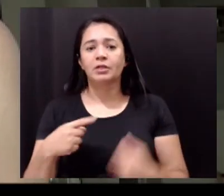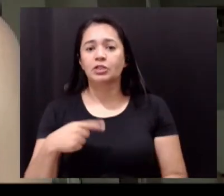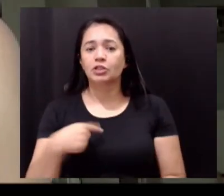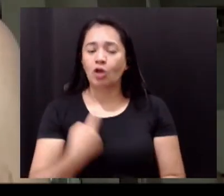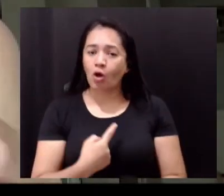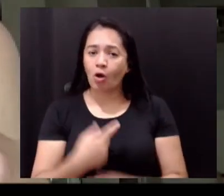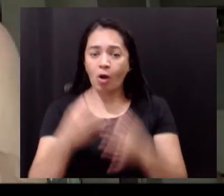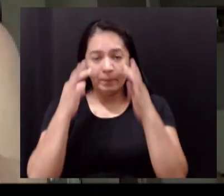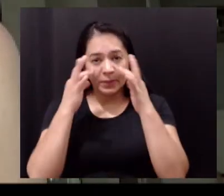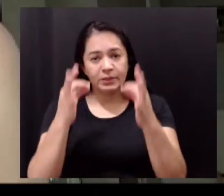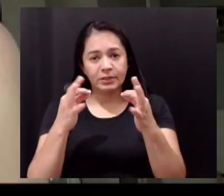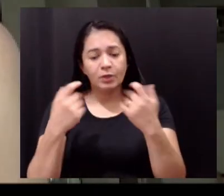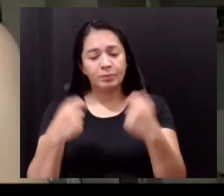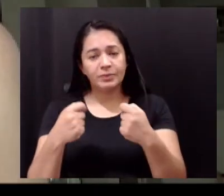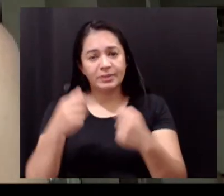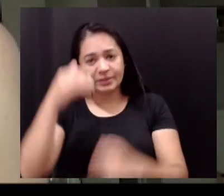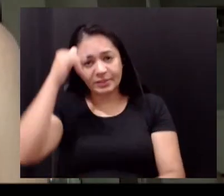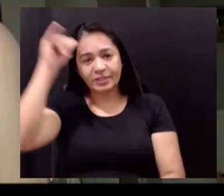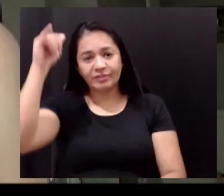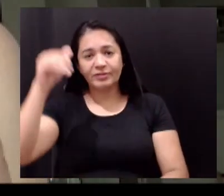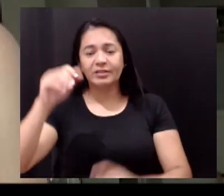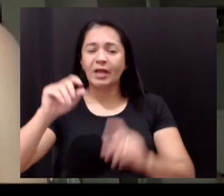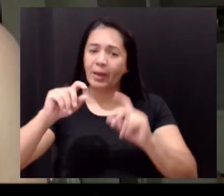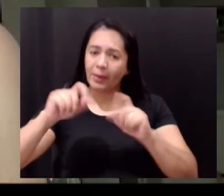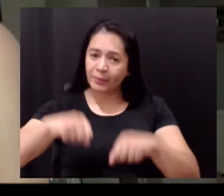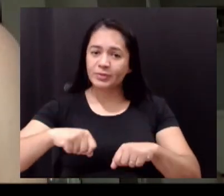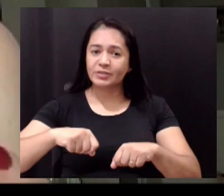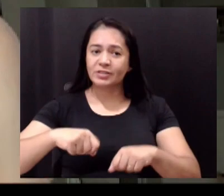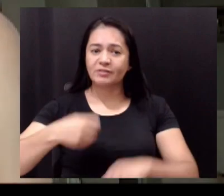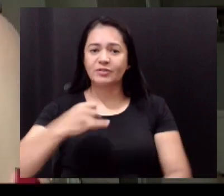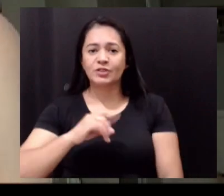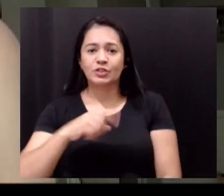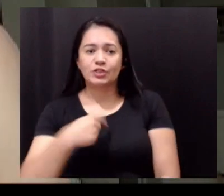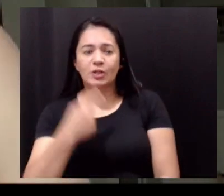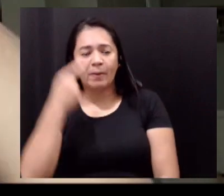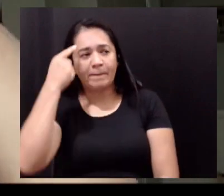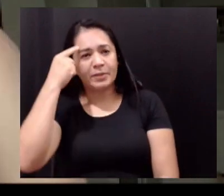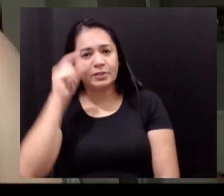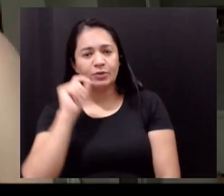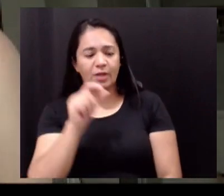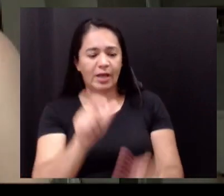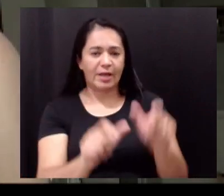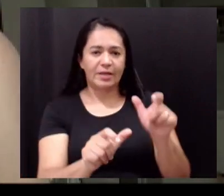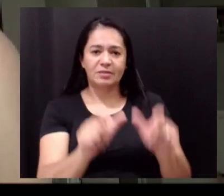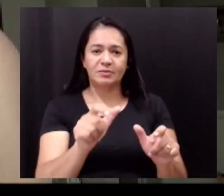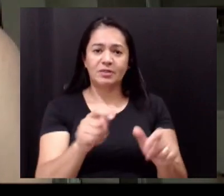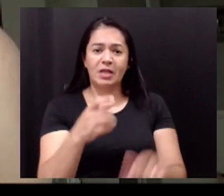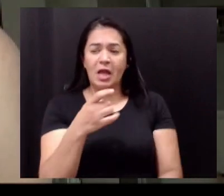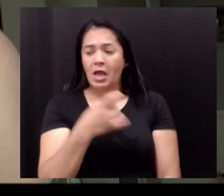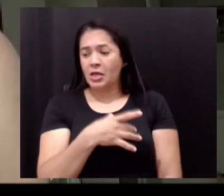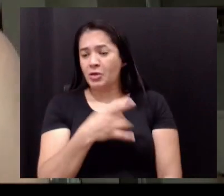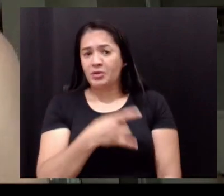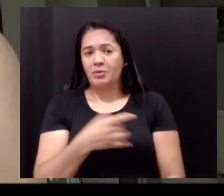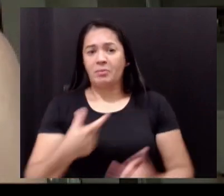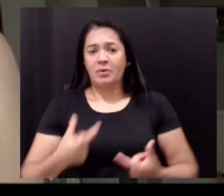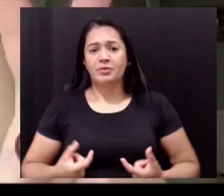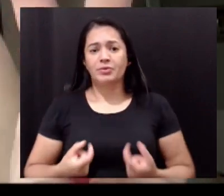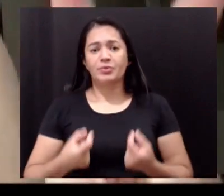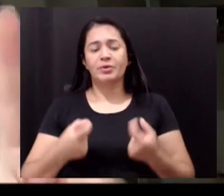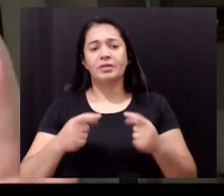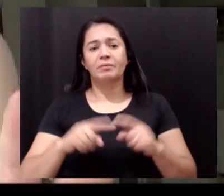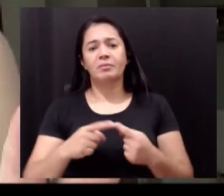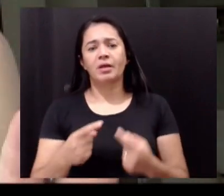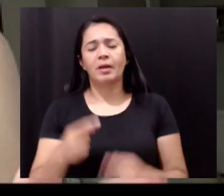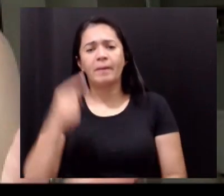tudo. E se a gente parar para pensar, as pessoas falam muito assim, que tem muito medo de câncer, né, Ana? Mas assim, vamos parar para pensar. Eu